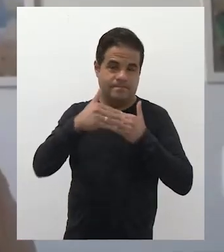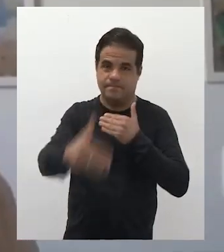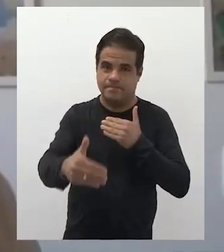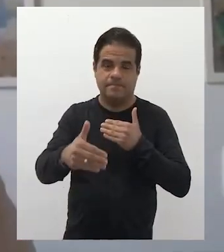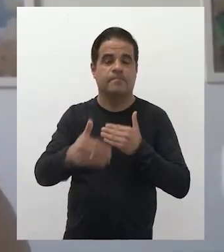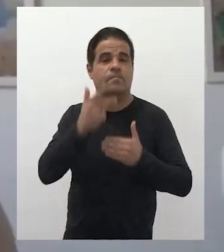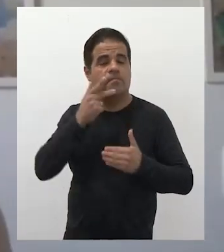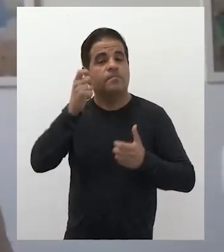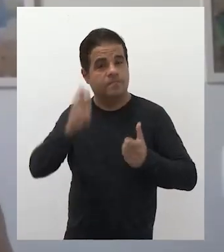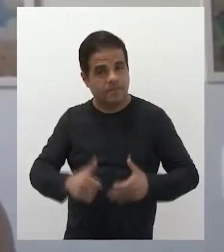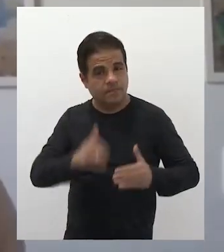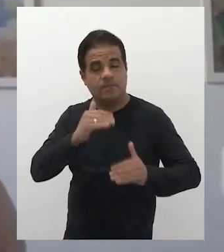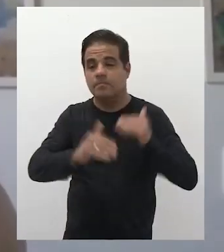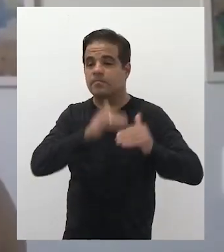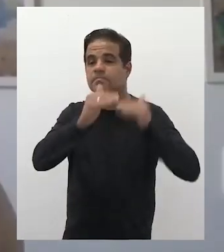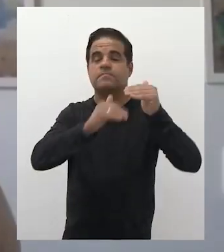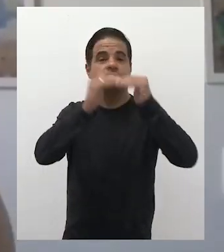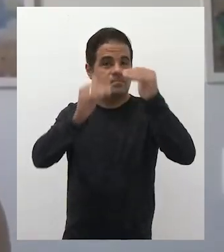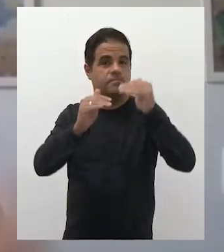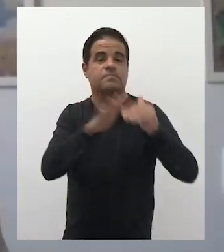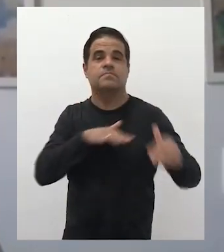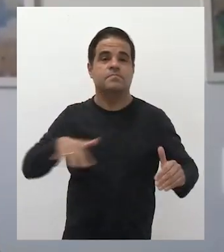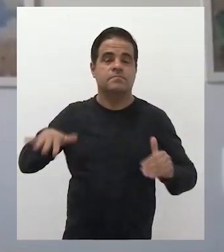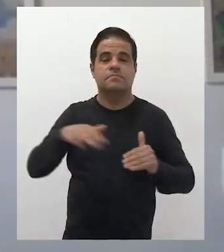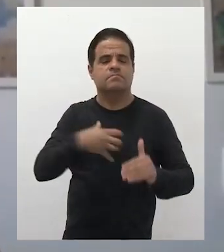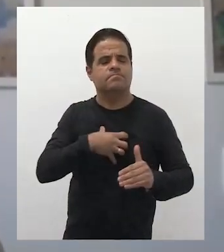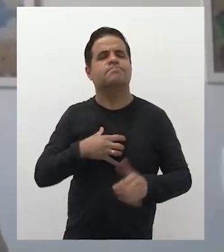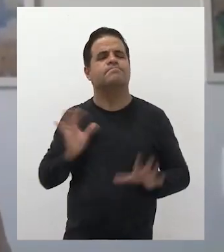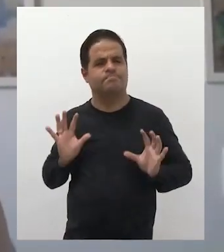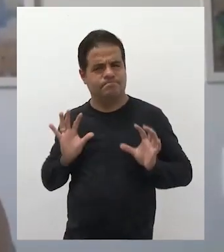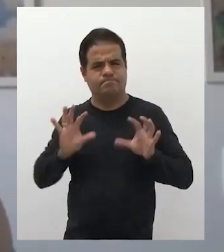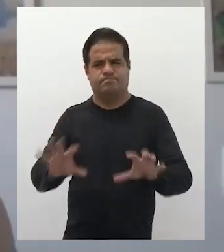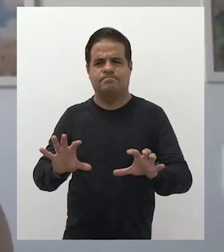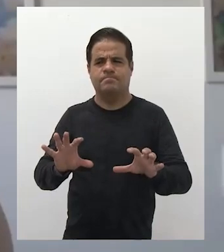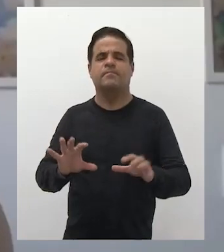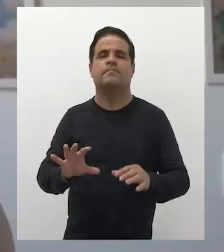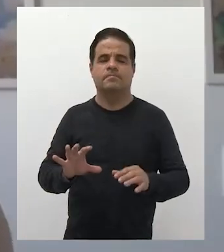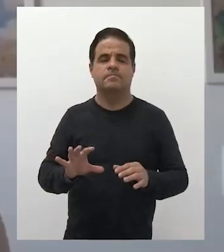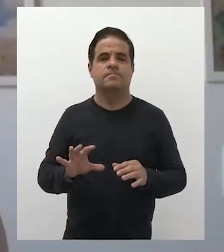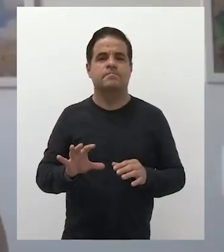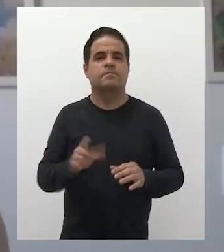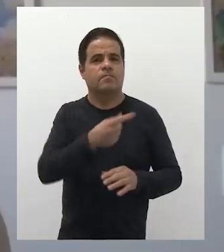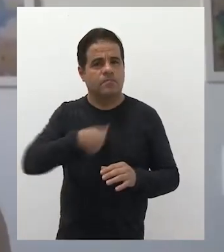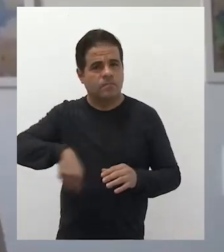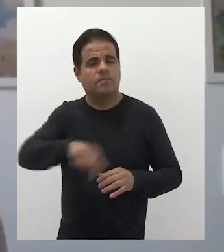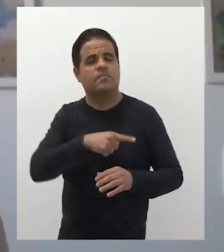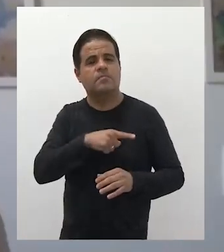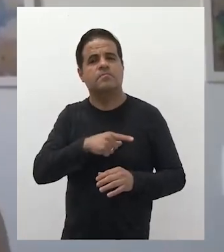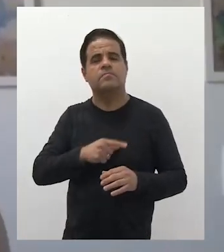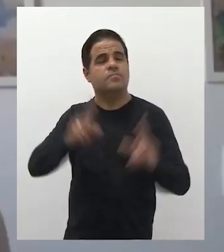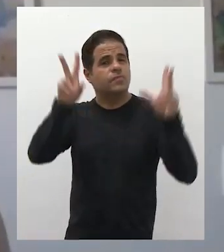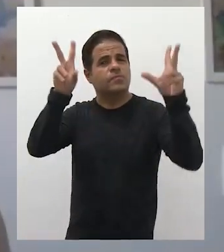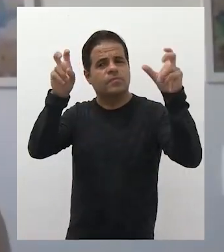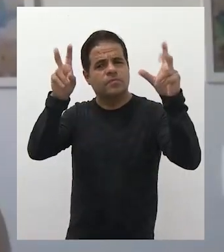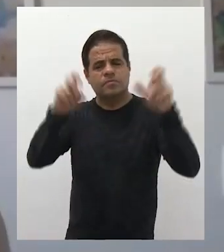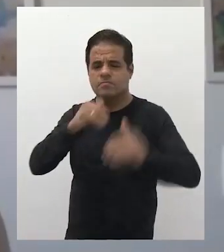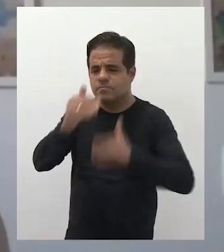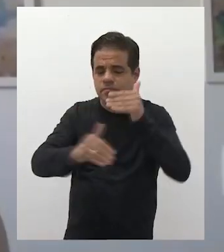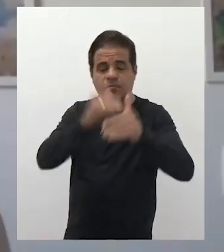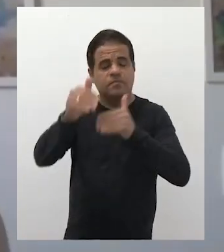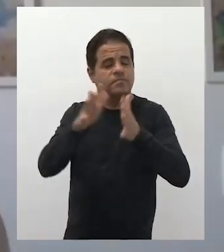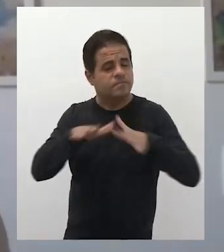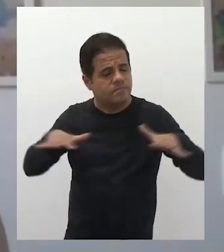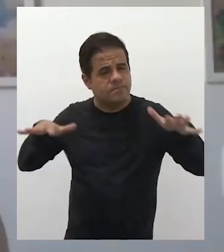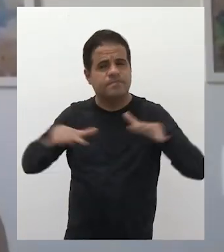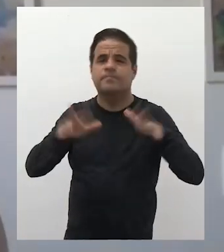em desenvolvimento, e esse é o sentido todo, né, do nosso assunto, desenvolvimento